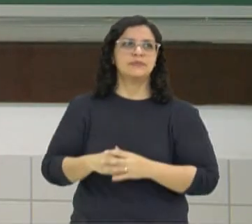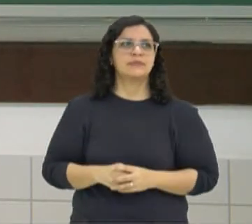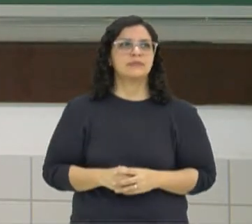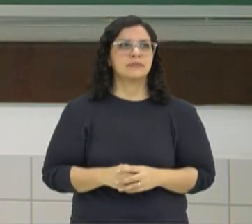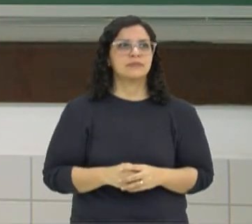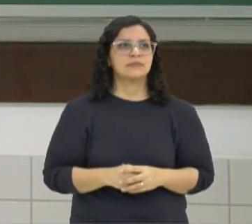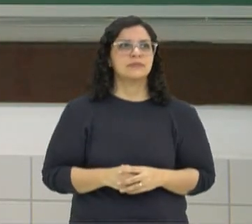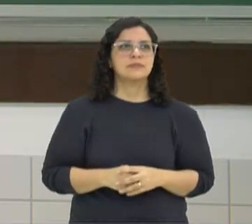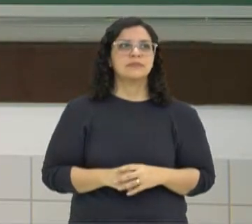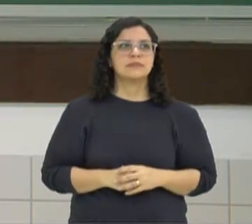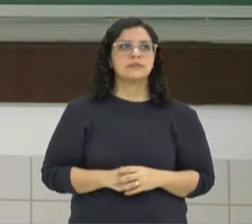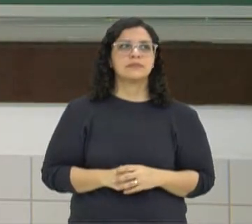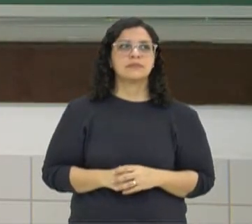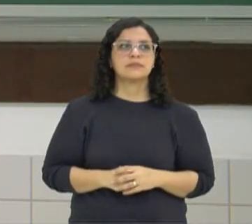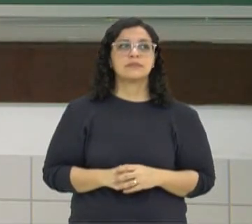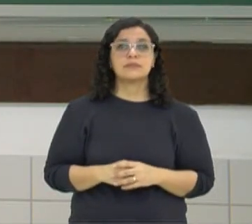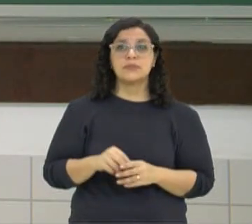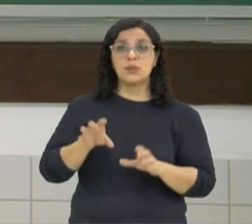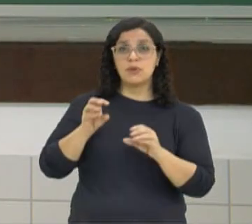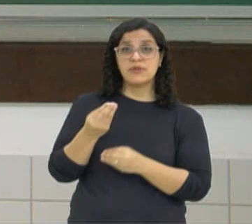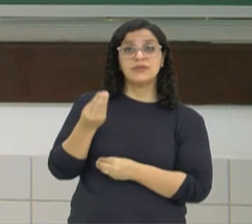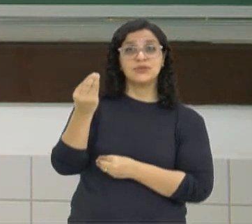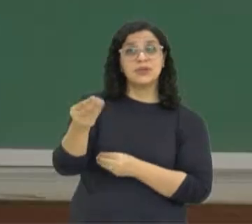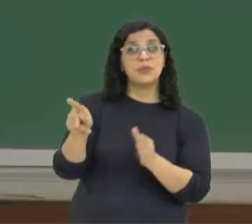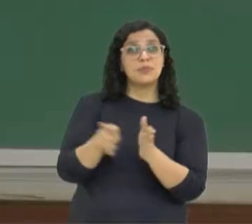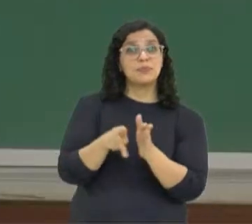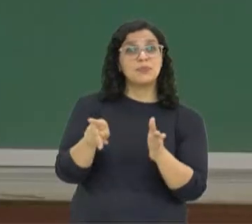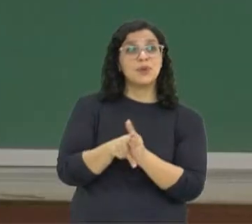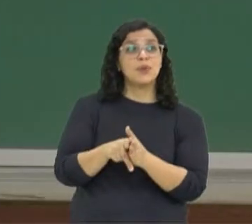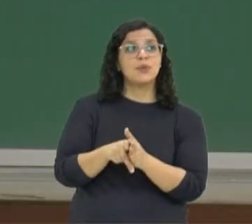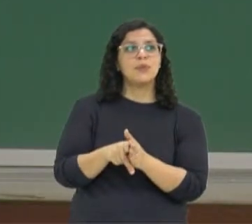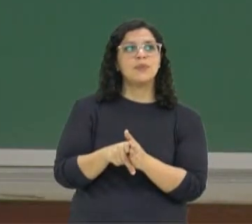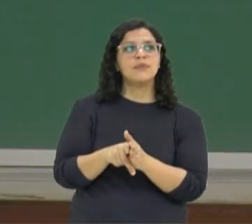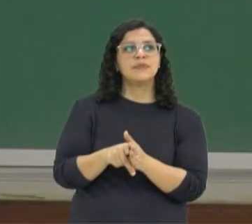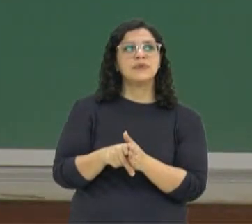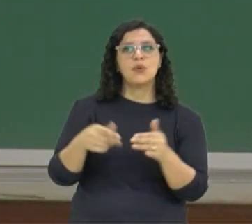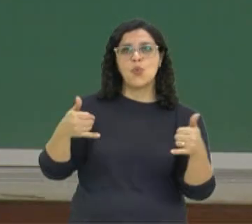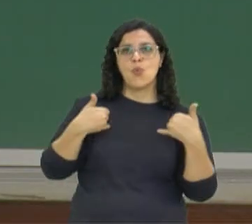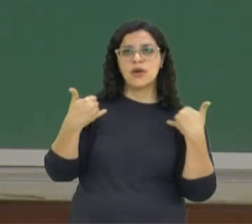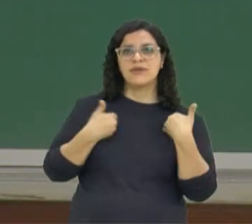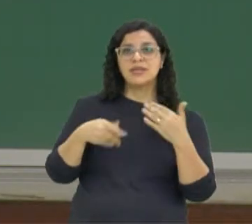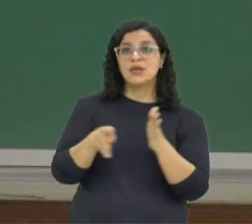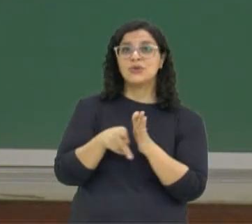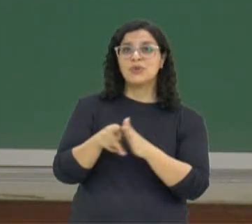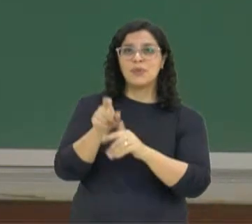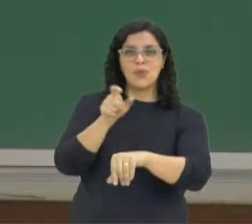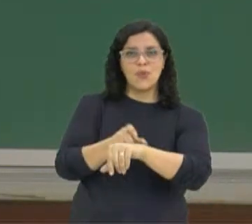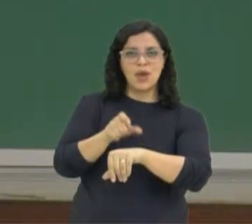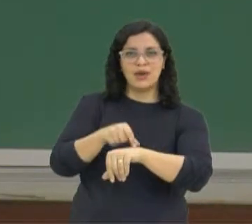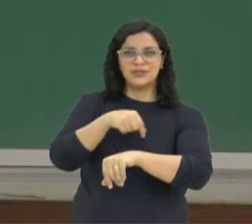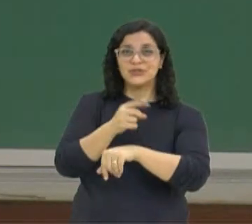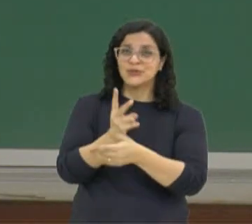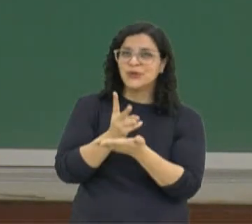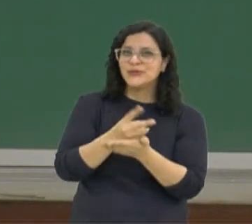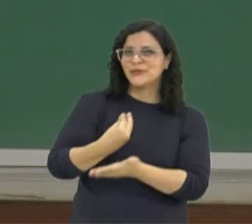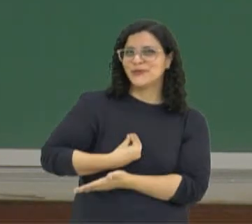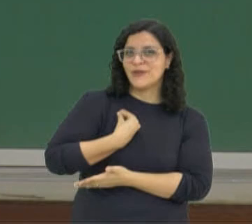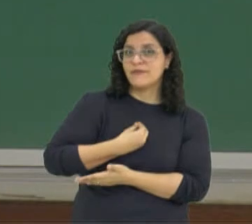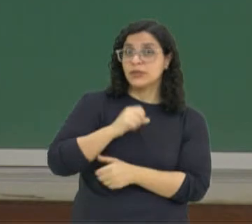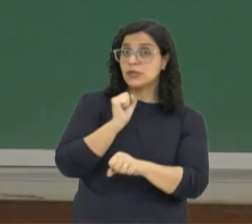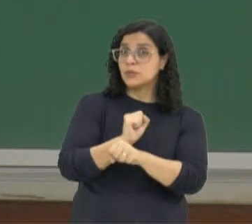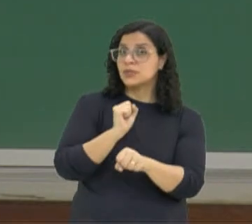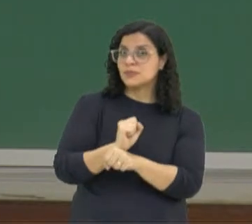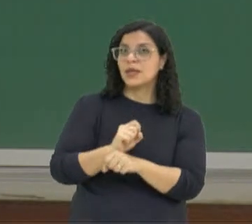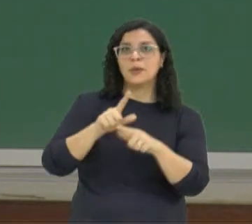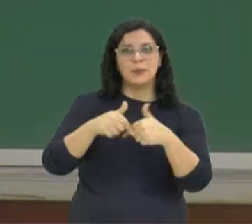o presenteado, né? Para você, oferecem o aniversário do relógio. Seria basicamente isso que o